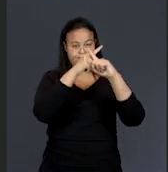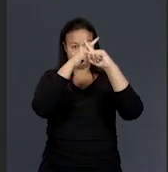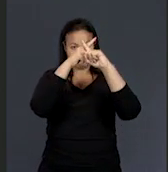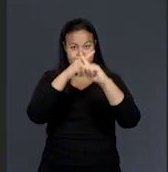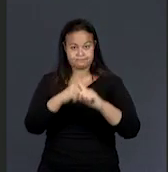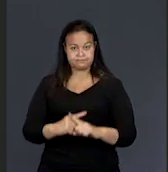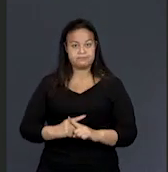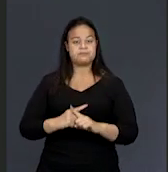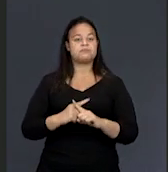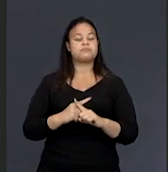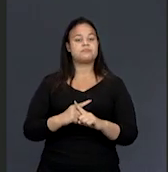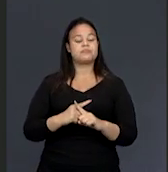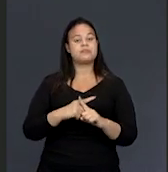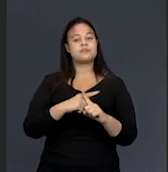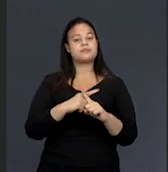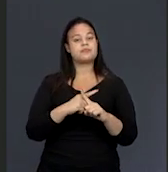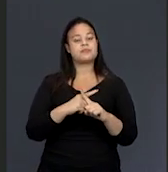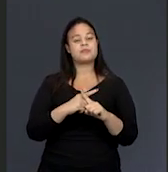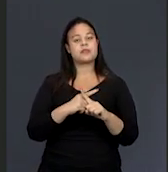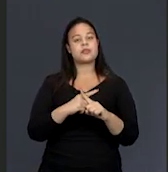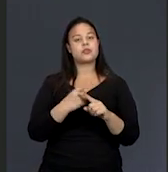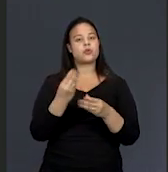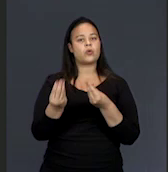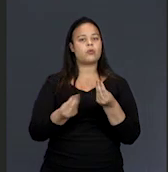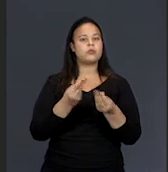aqui, eu vou ter a seguinte forma.